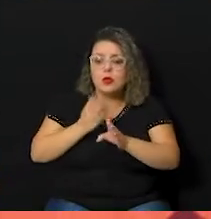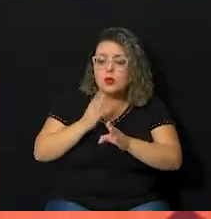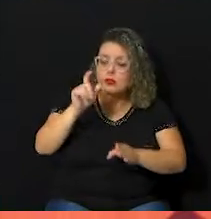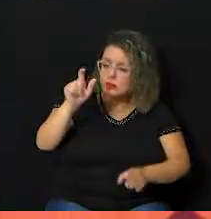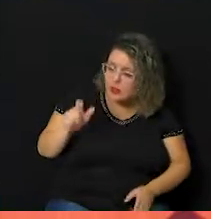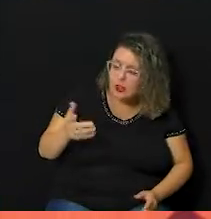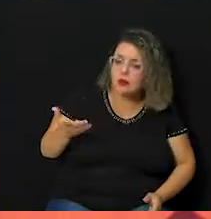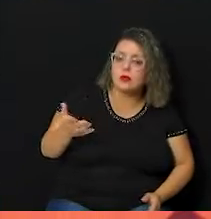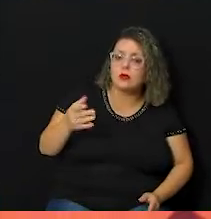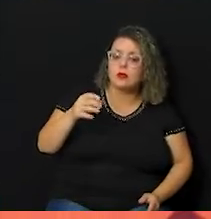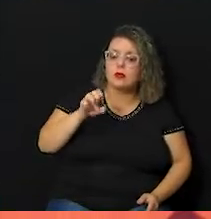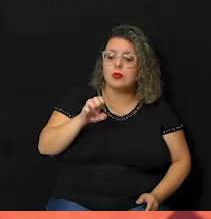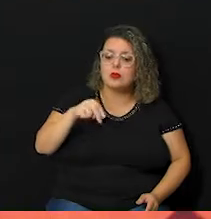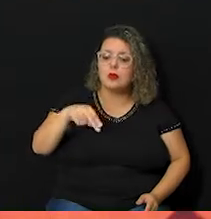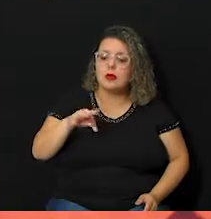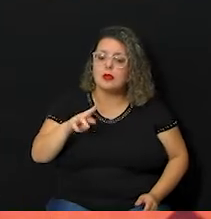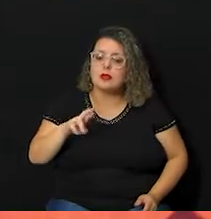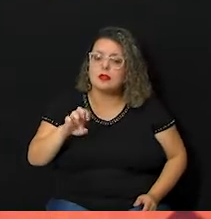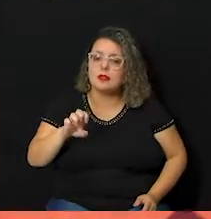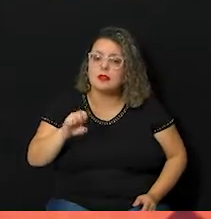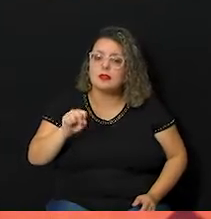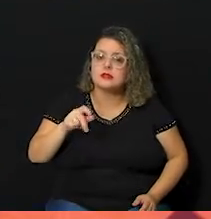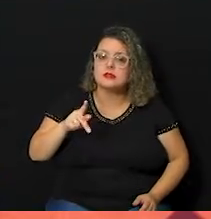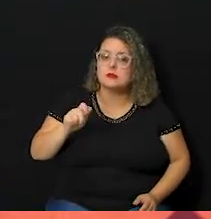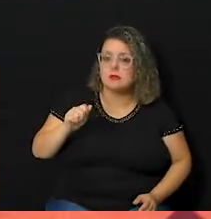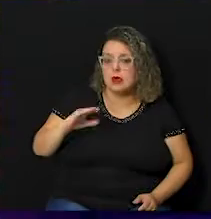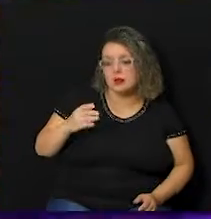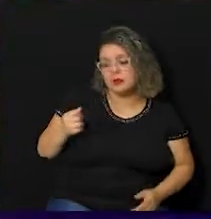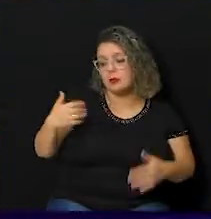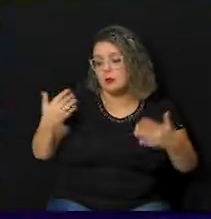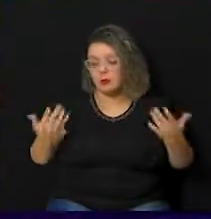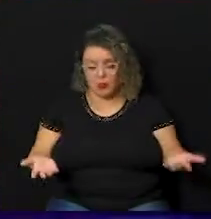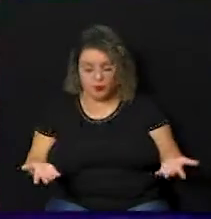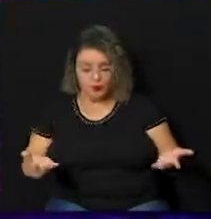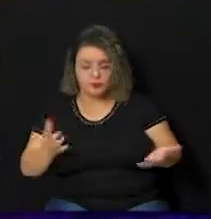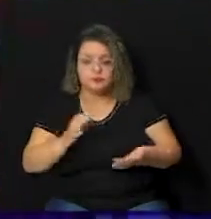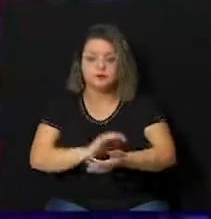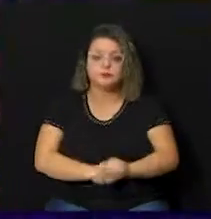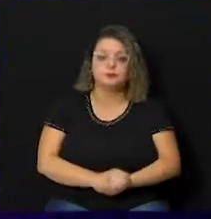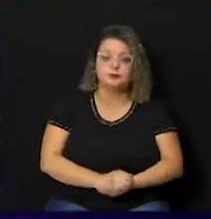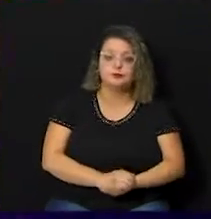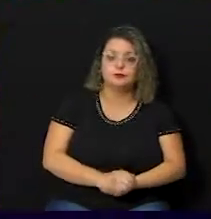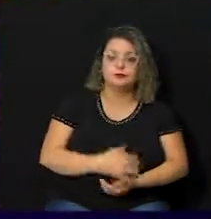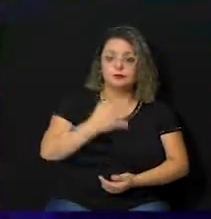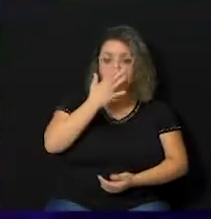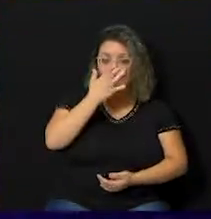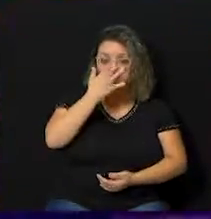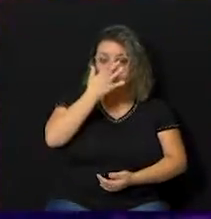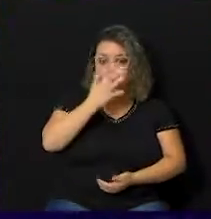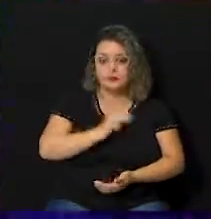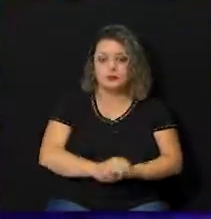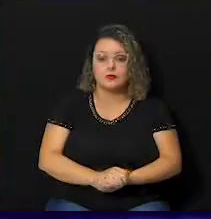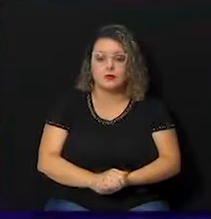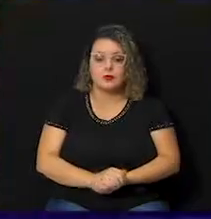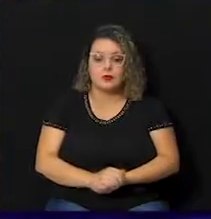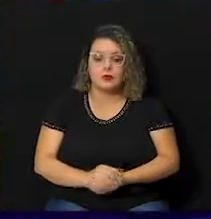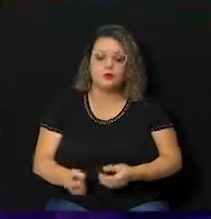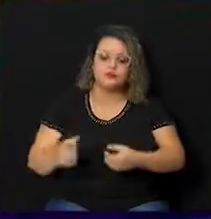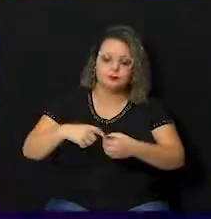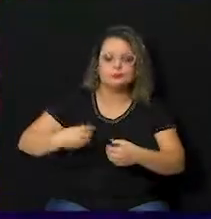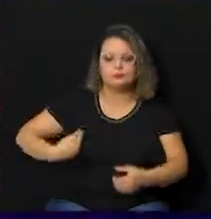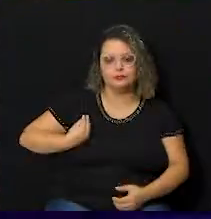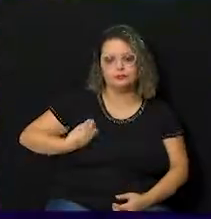encontrar você e Entre Espaço? Tá, bom, com a volta dos eventos presenciais, eu estou